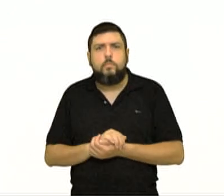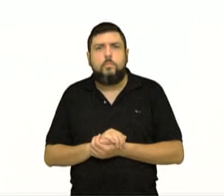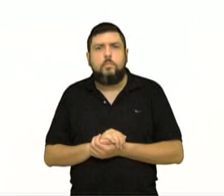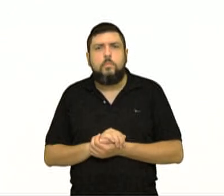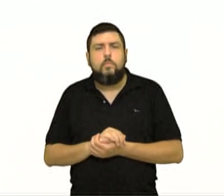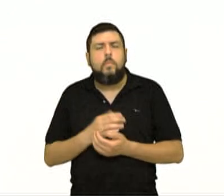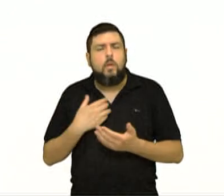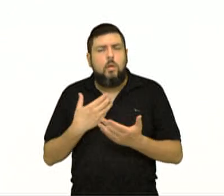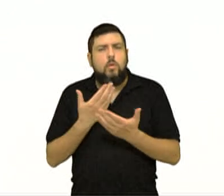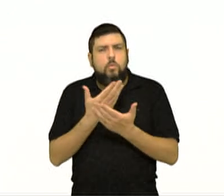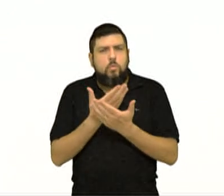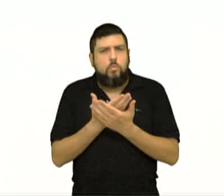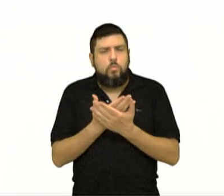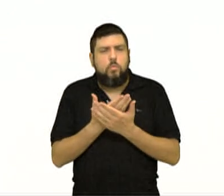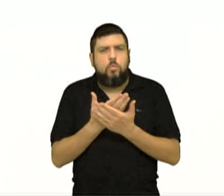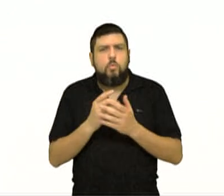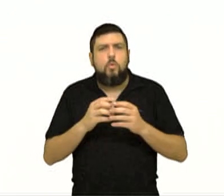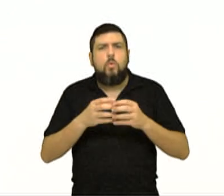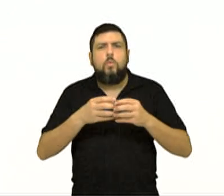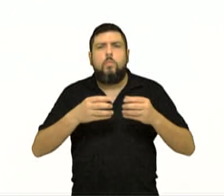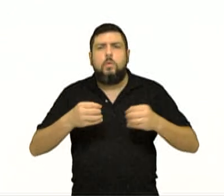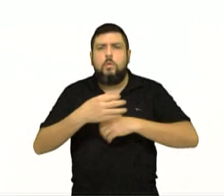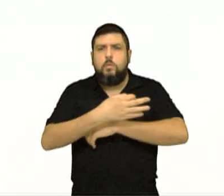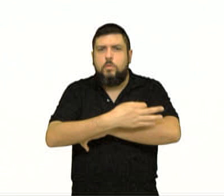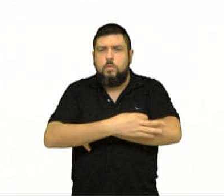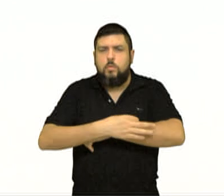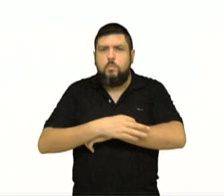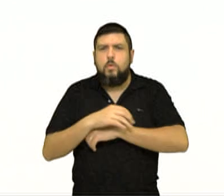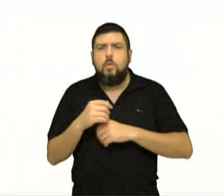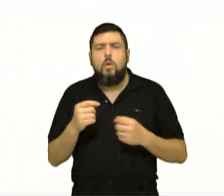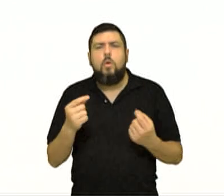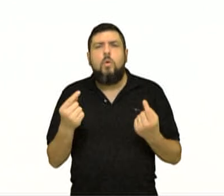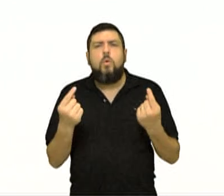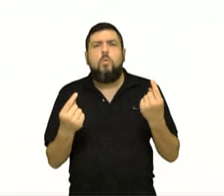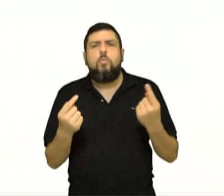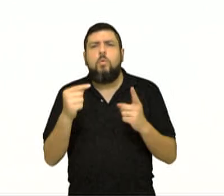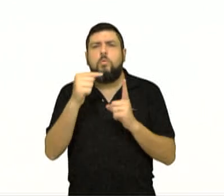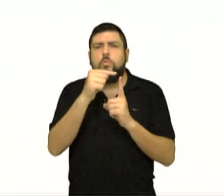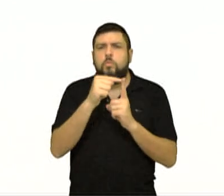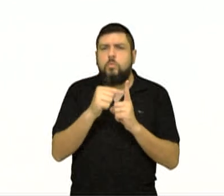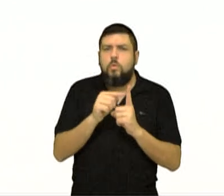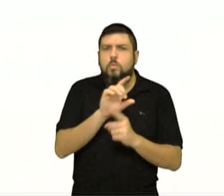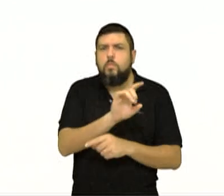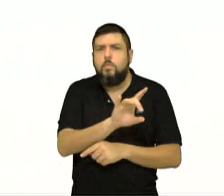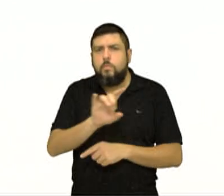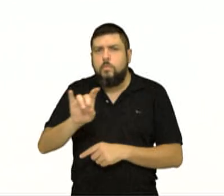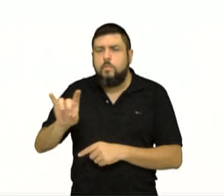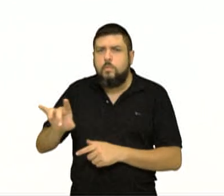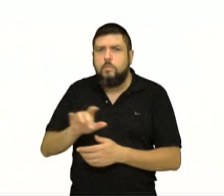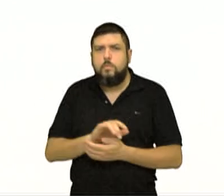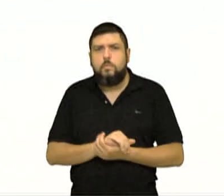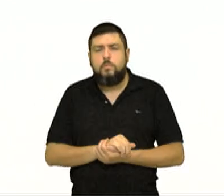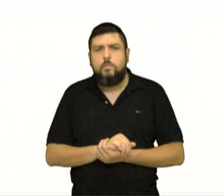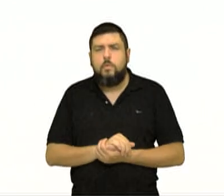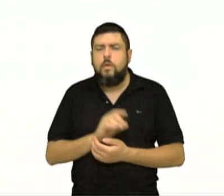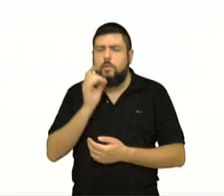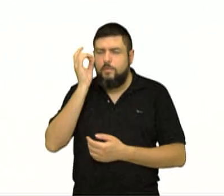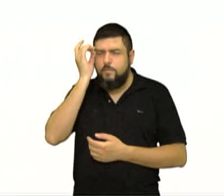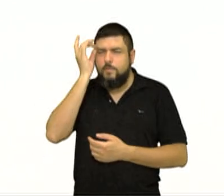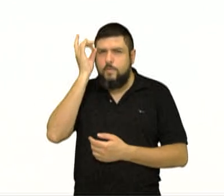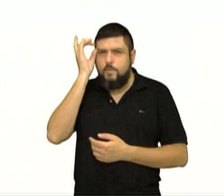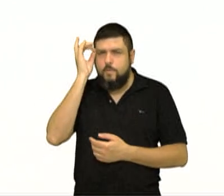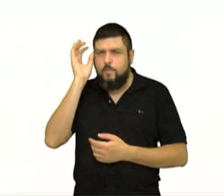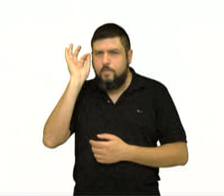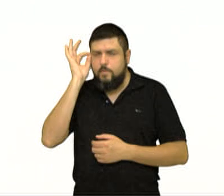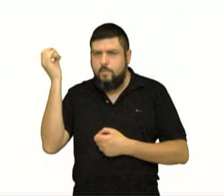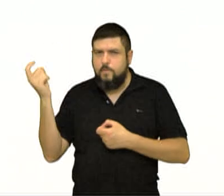sobre divisão celular, identifique qual o tipo de divisão referente a cada situação mencionada. Essa é muito fácil, tá, gente?